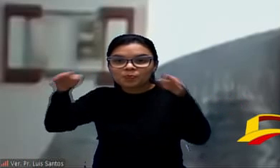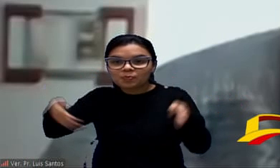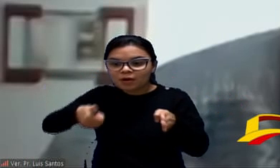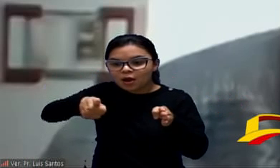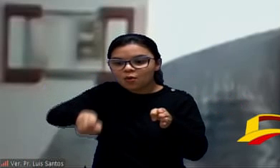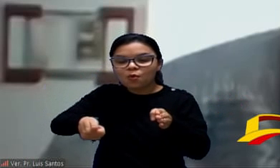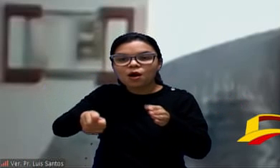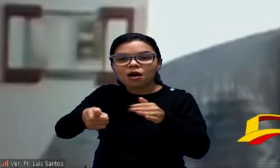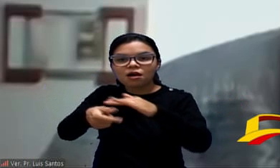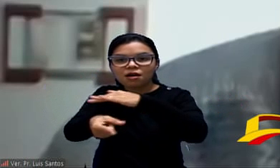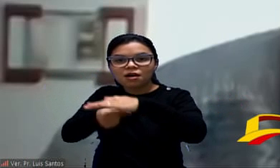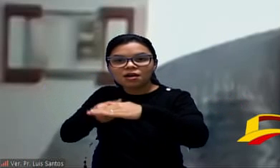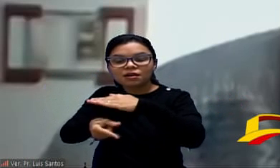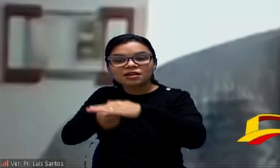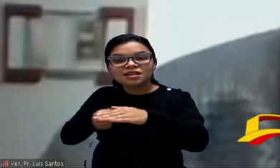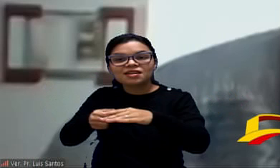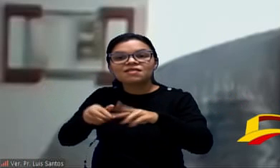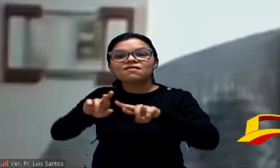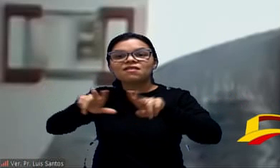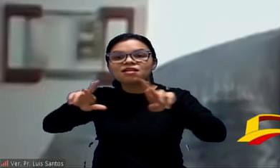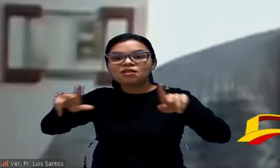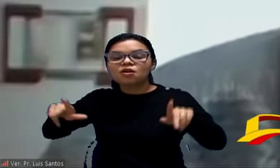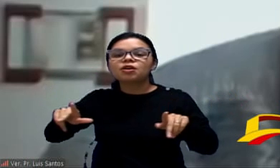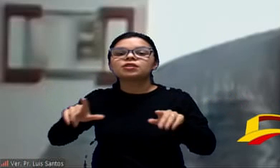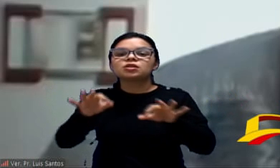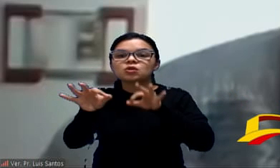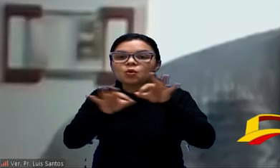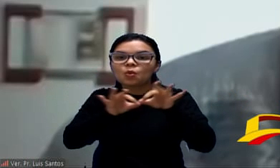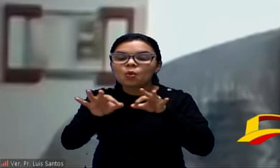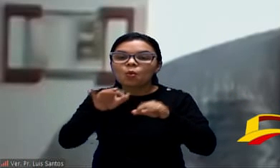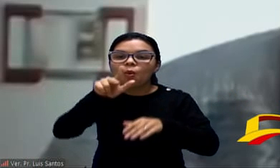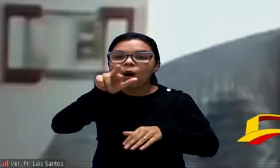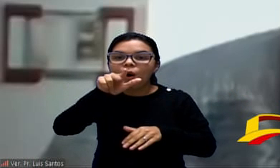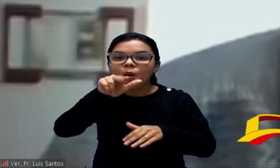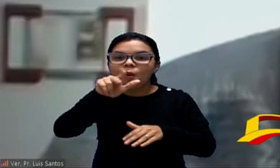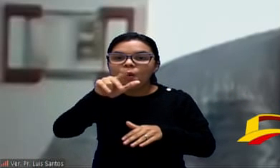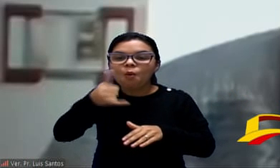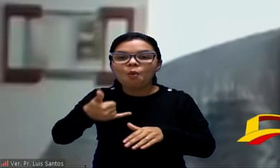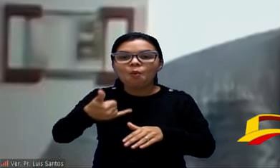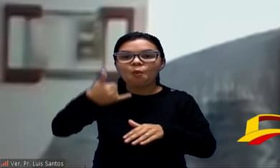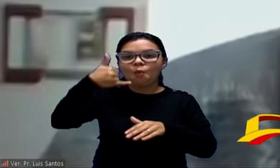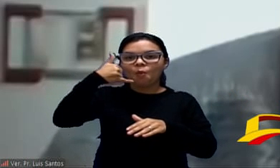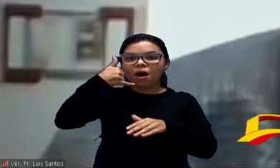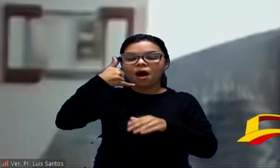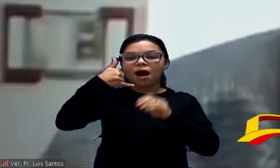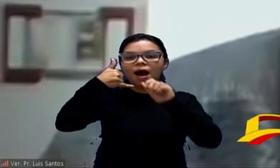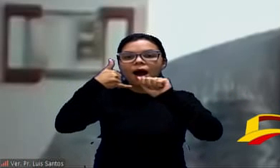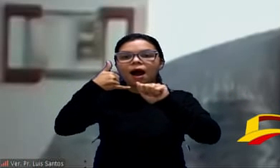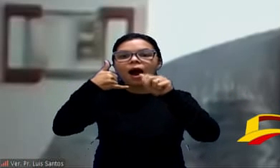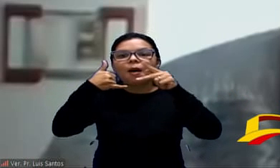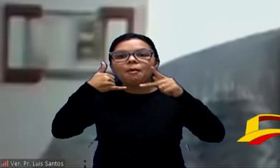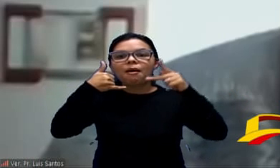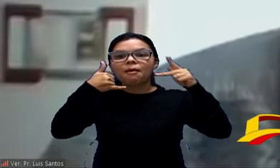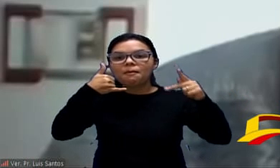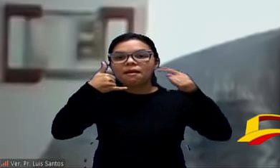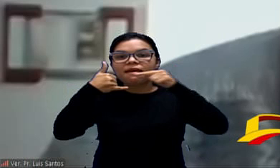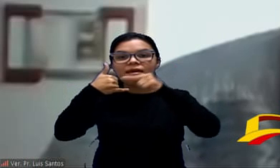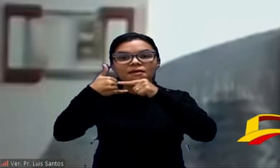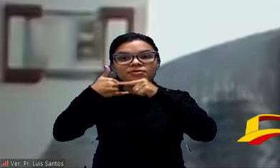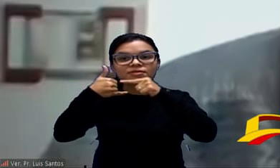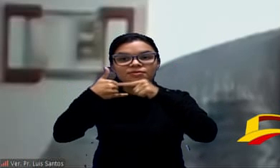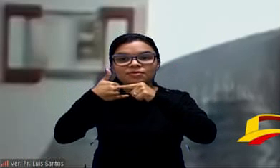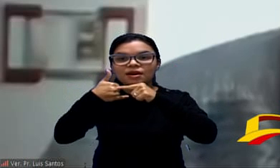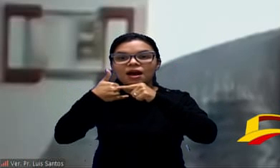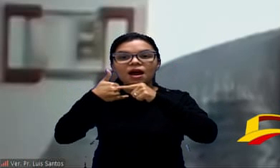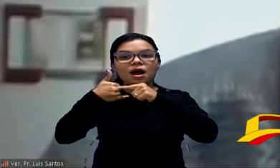coisa funciona com os aplicativos. Nós estamos operacionando esses bancos, operando.